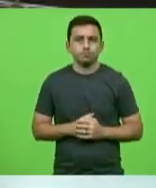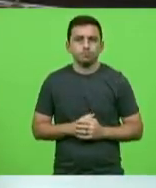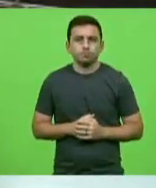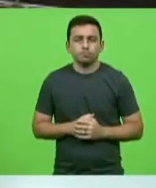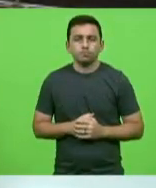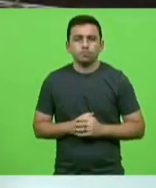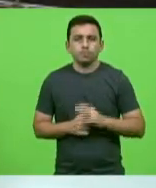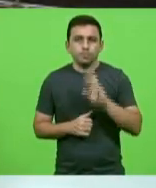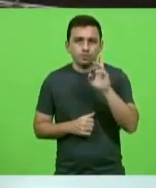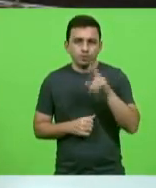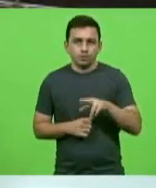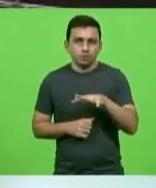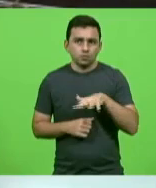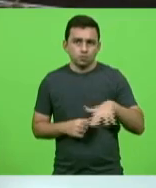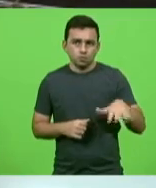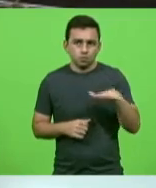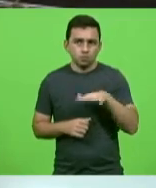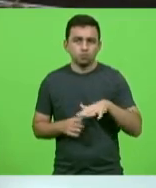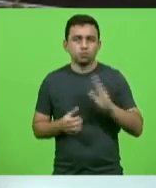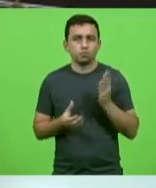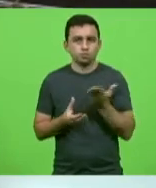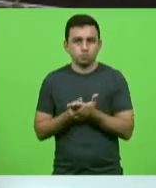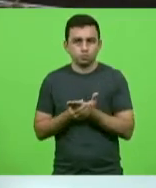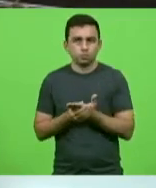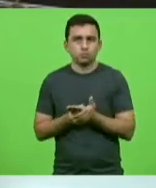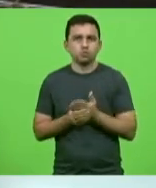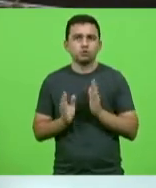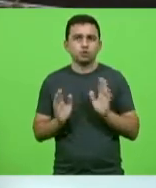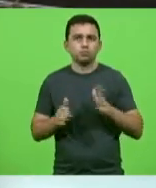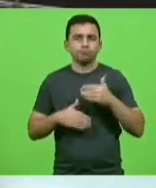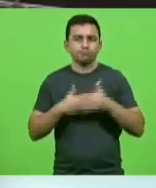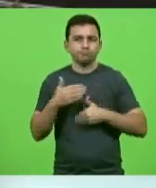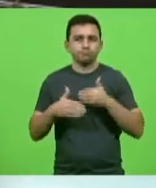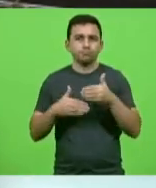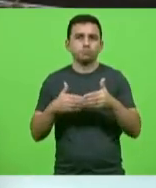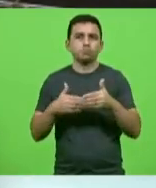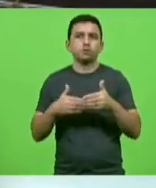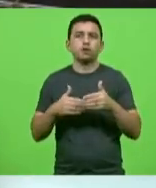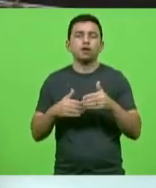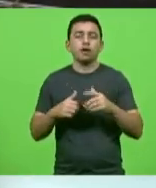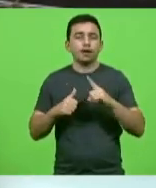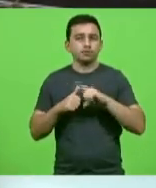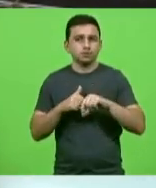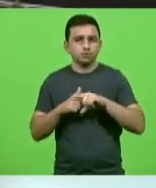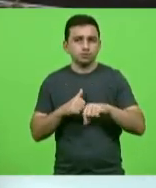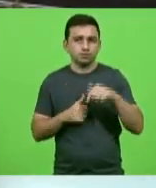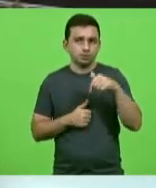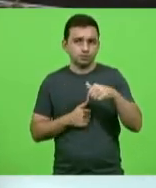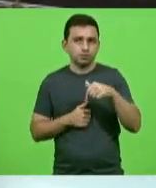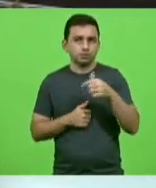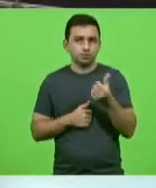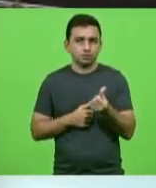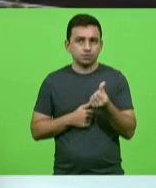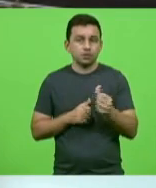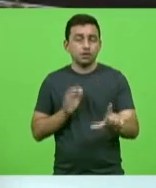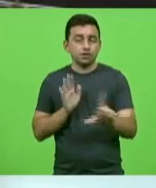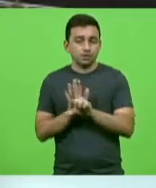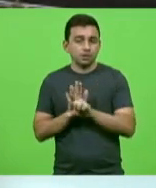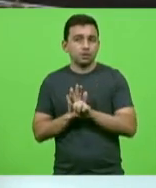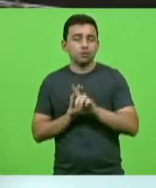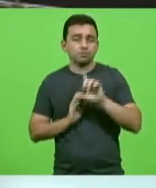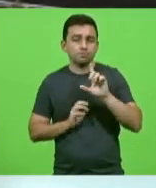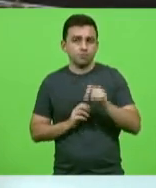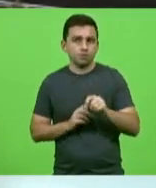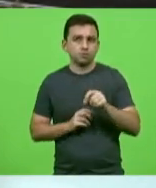em razão desta moldura processual e se estabelece pode se do artigo 76 da